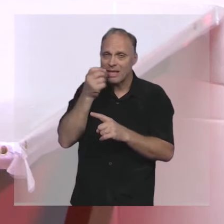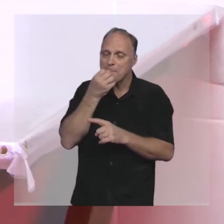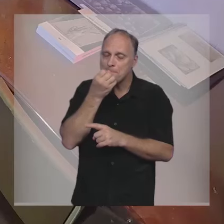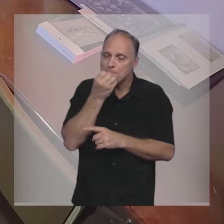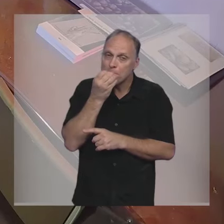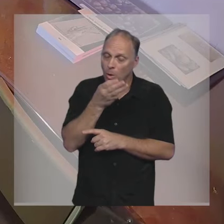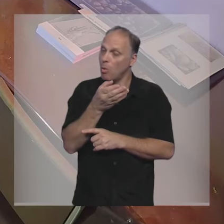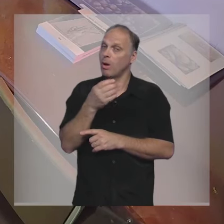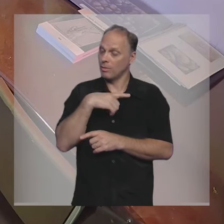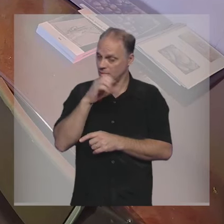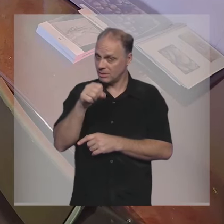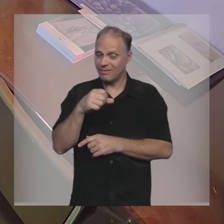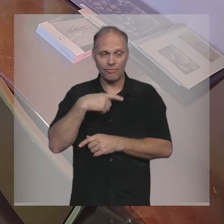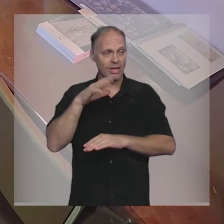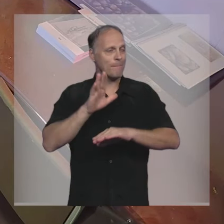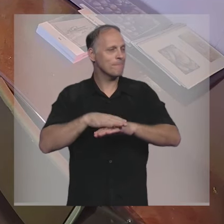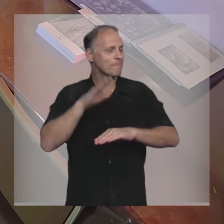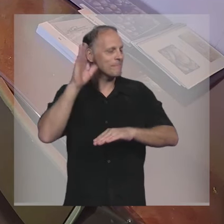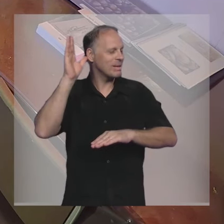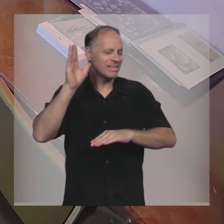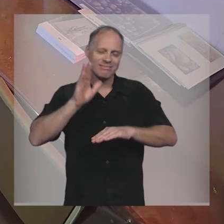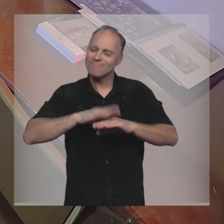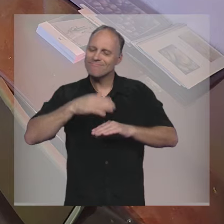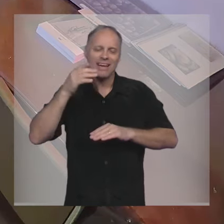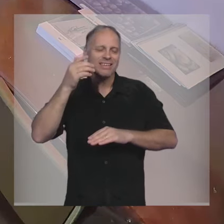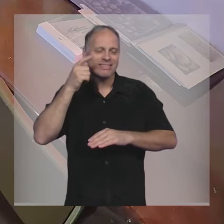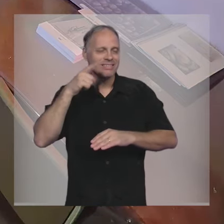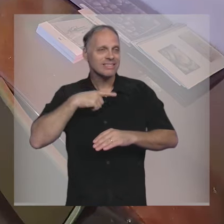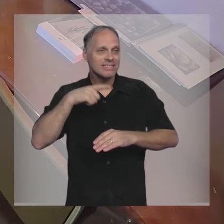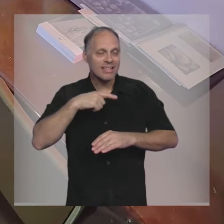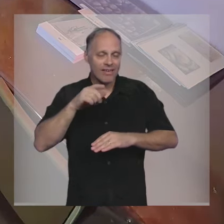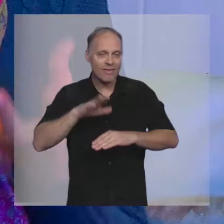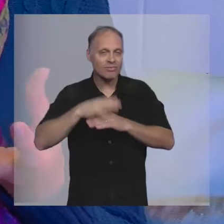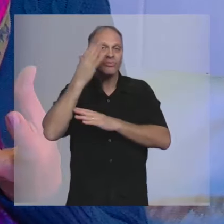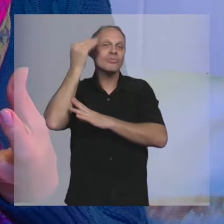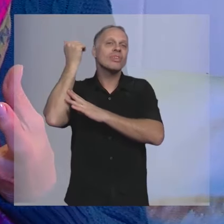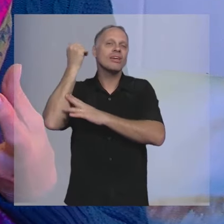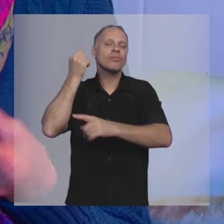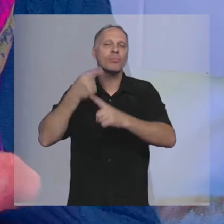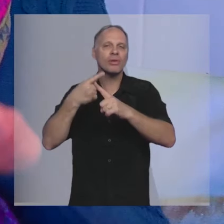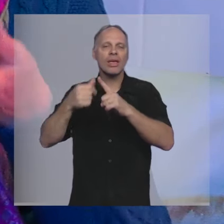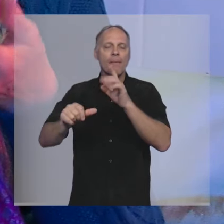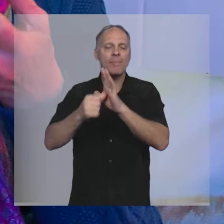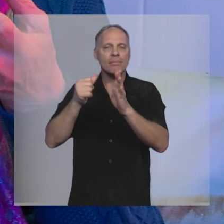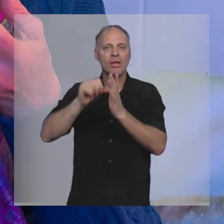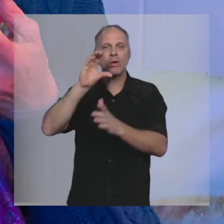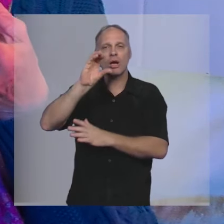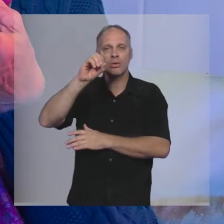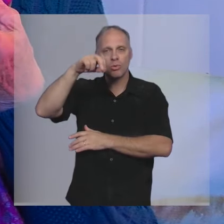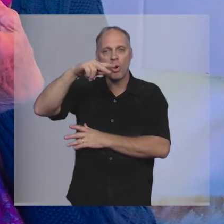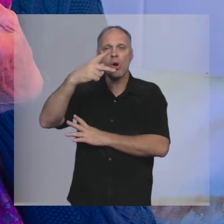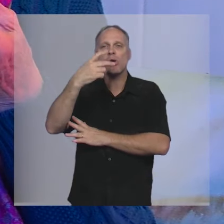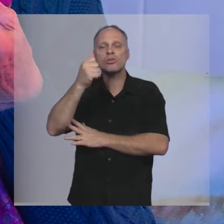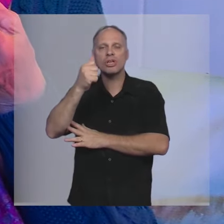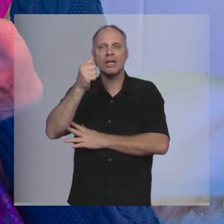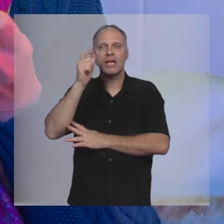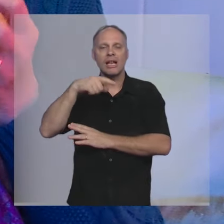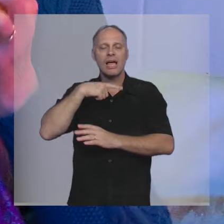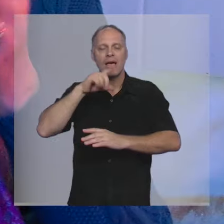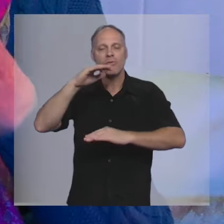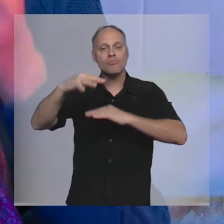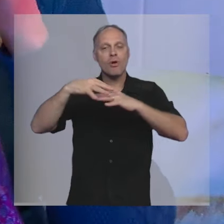fértil, porque foram... Foi a que mais me chama. Primeiro, porque a concha ela